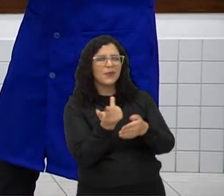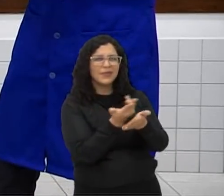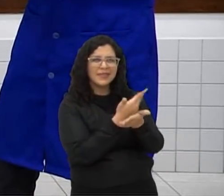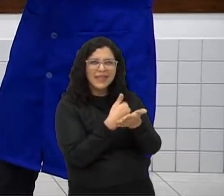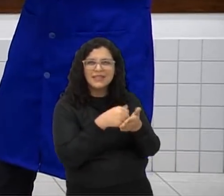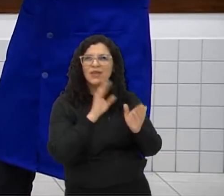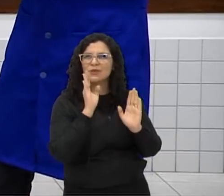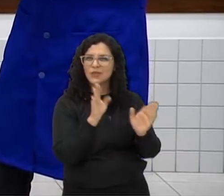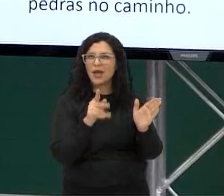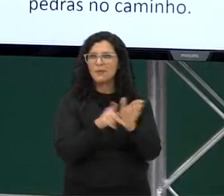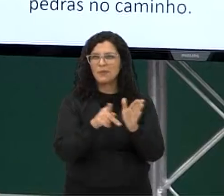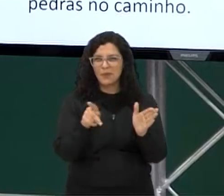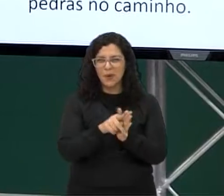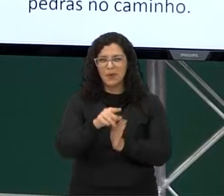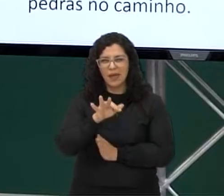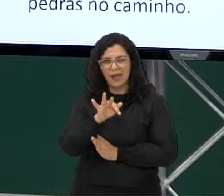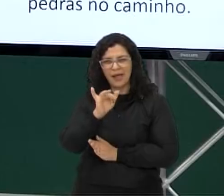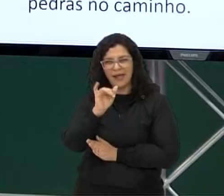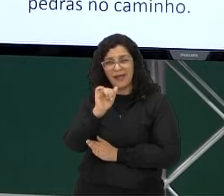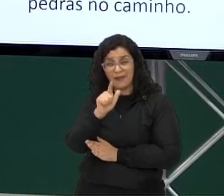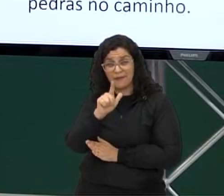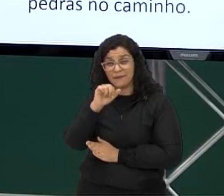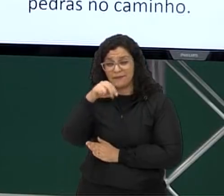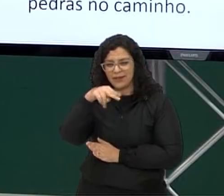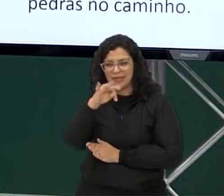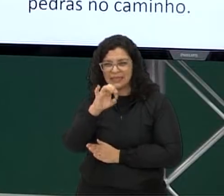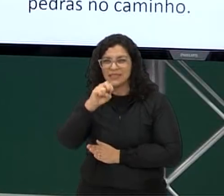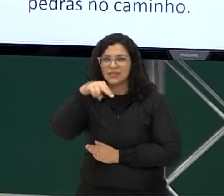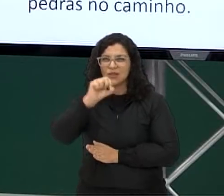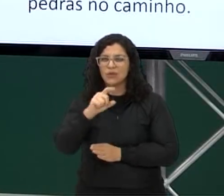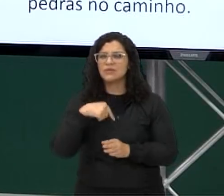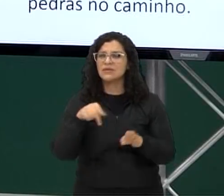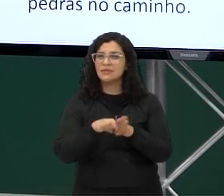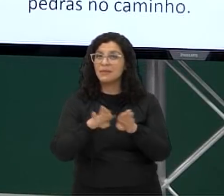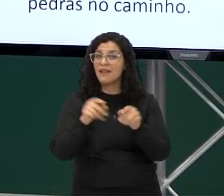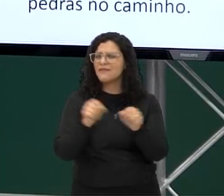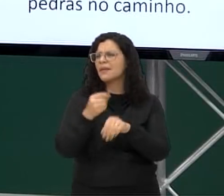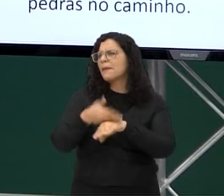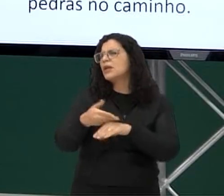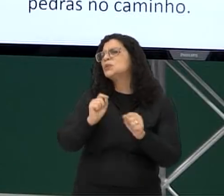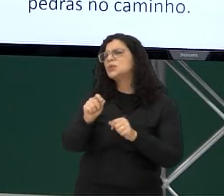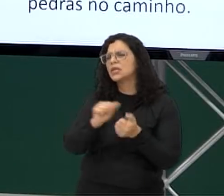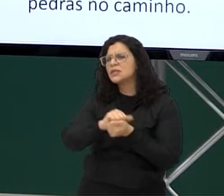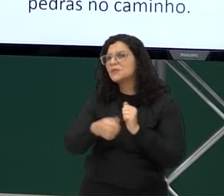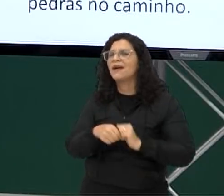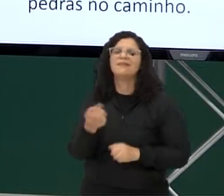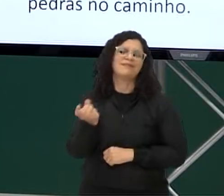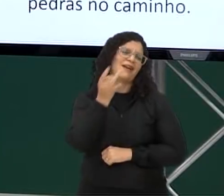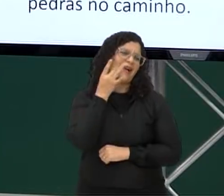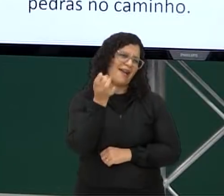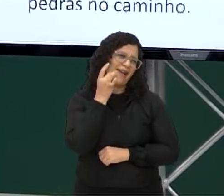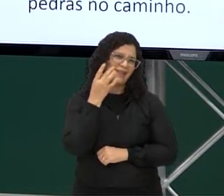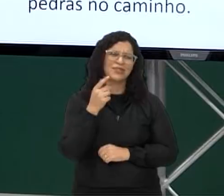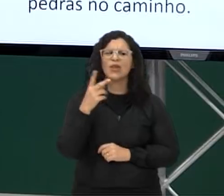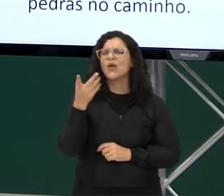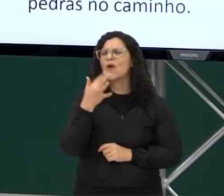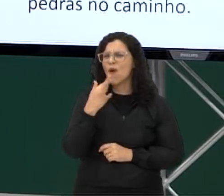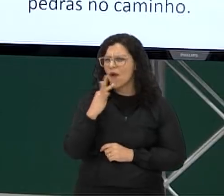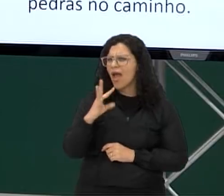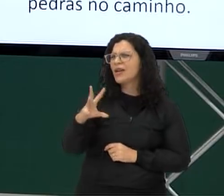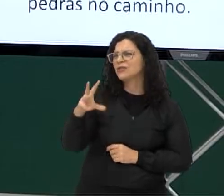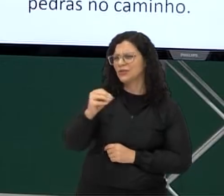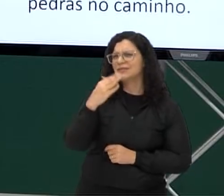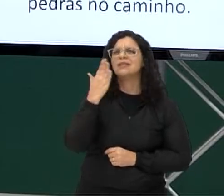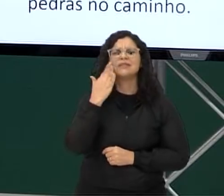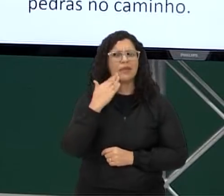o desenho dos Flintstones, né? Qual que era esse esporte que eles praticavam? É fácil, né? É bastante popular, bastante